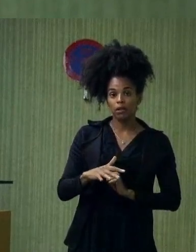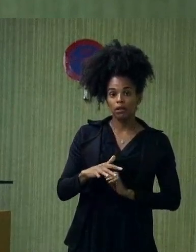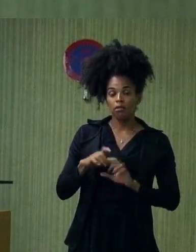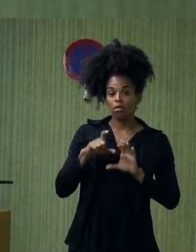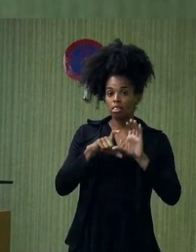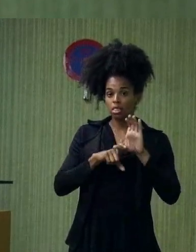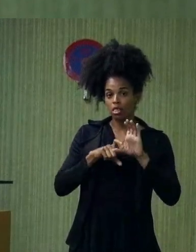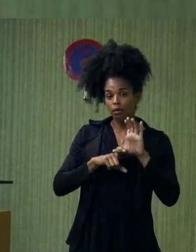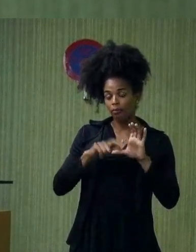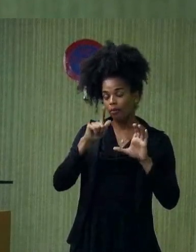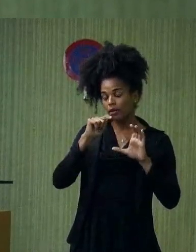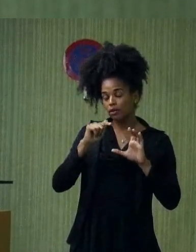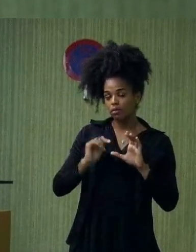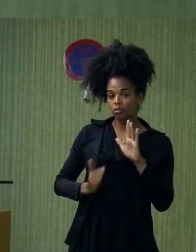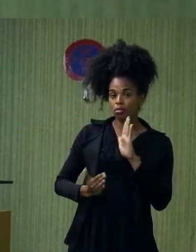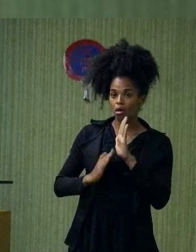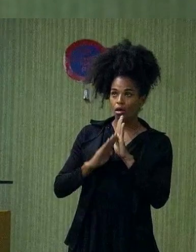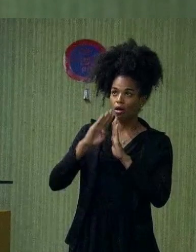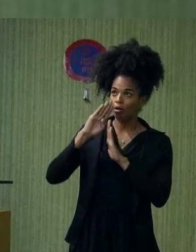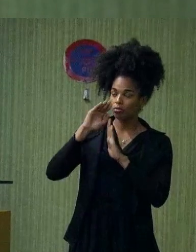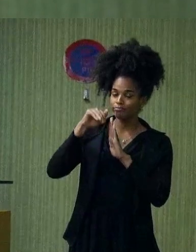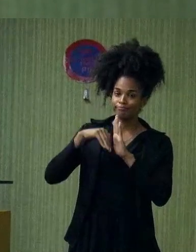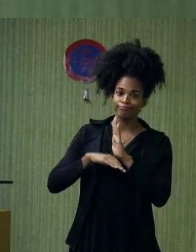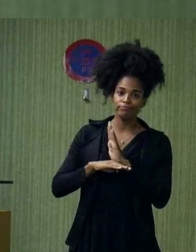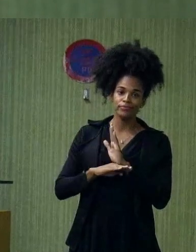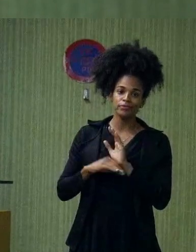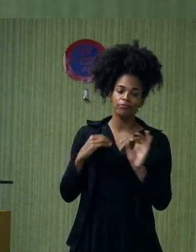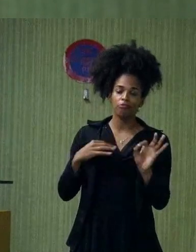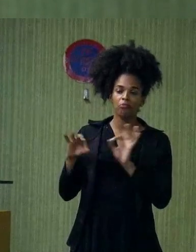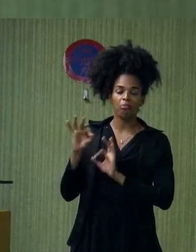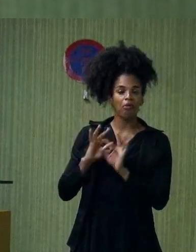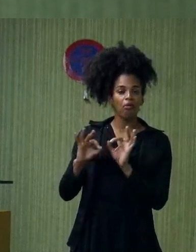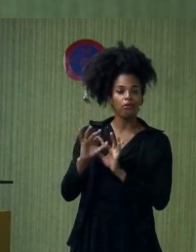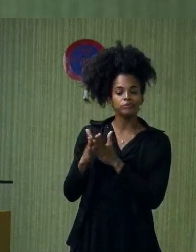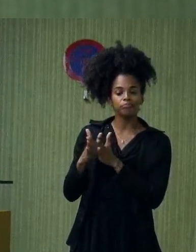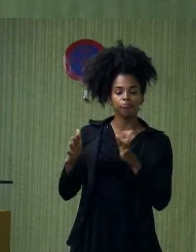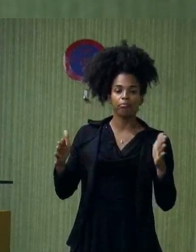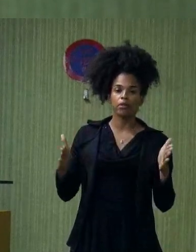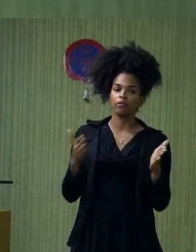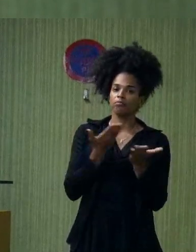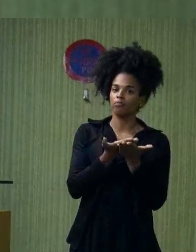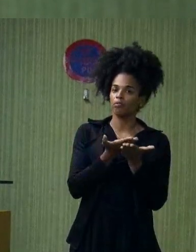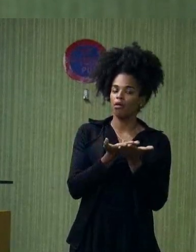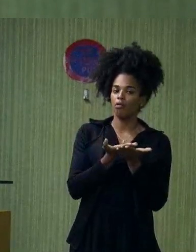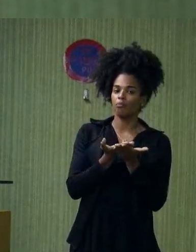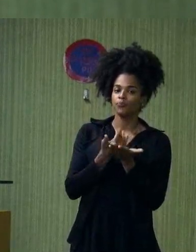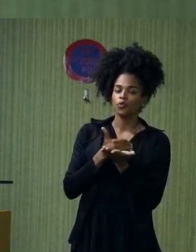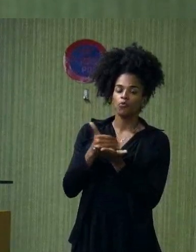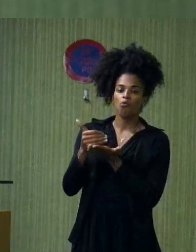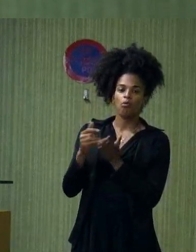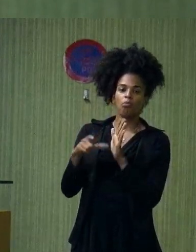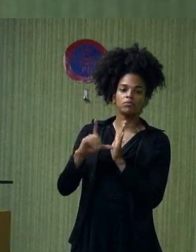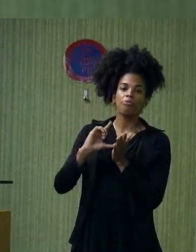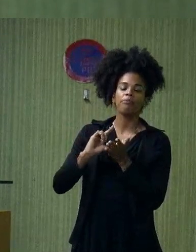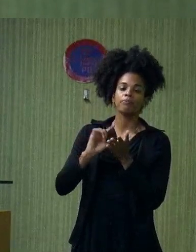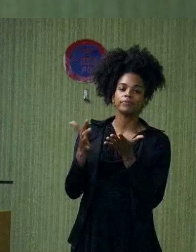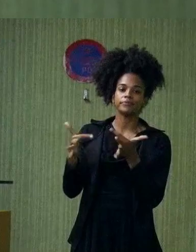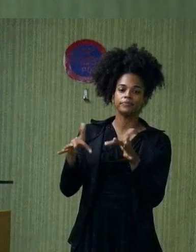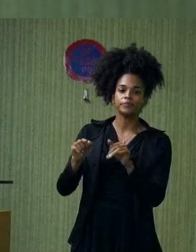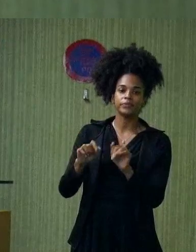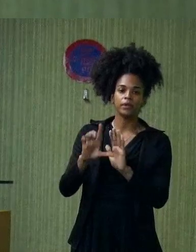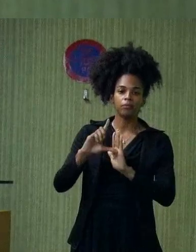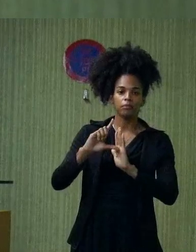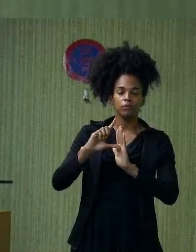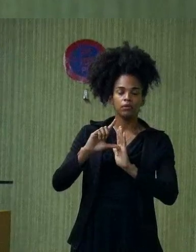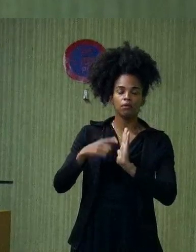tempo todo agora a partir de 2025 vai começar a aula mais cedo e vai terminar mais cedo também